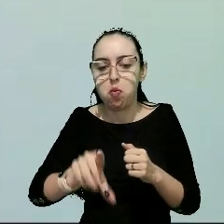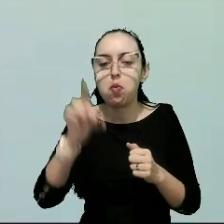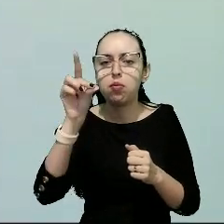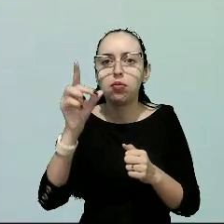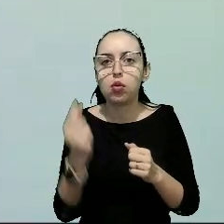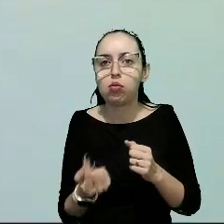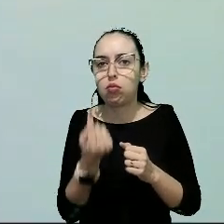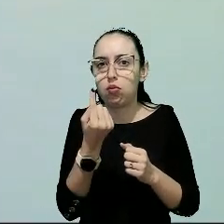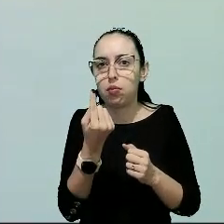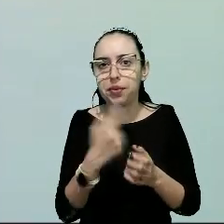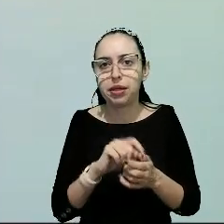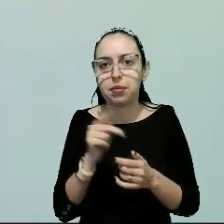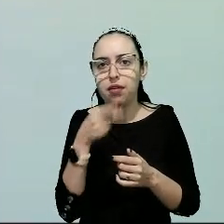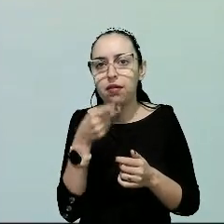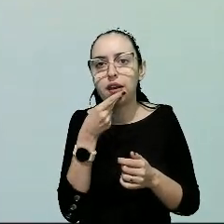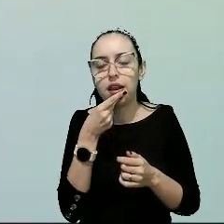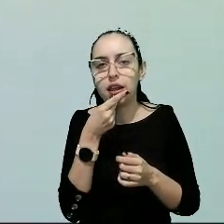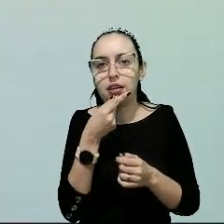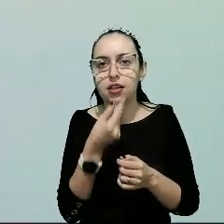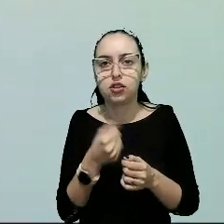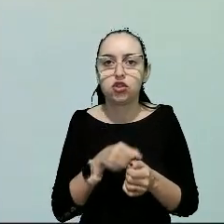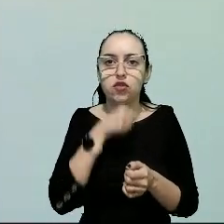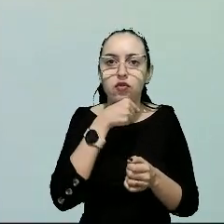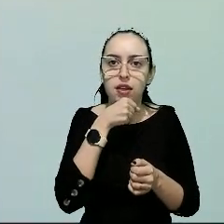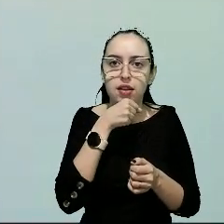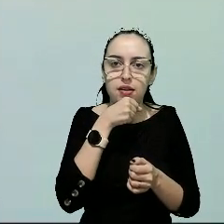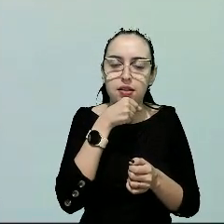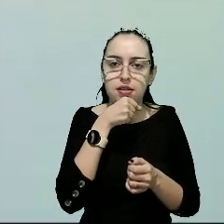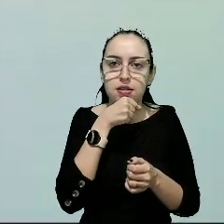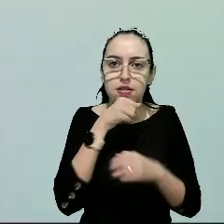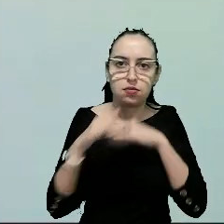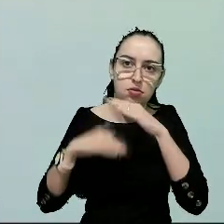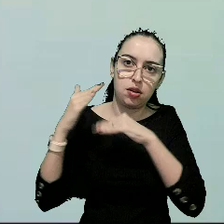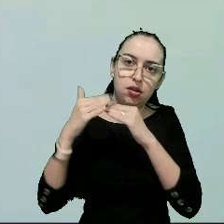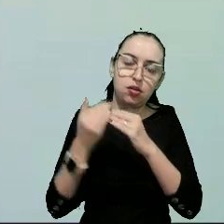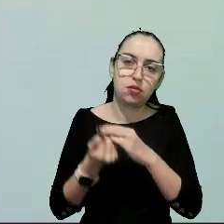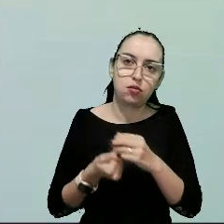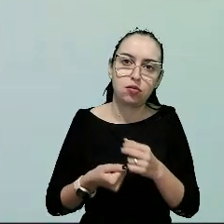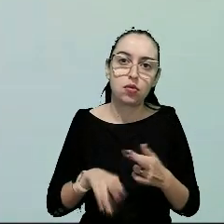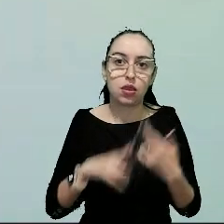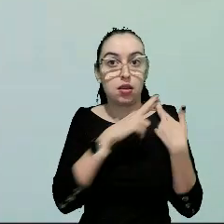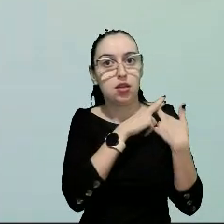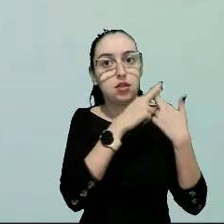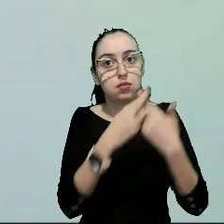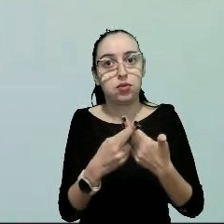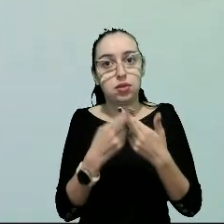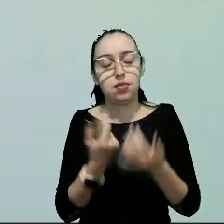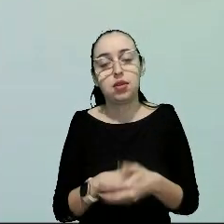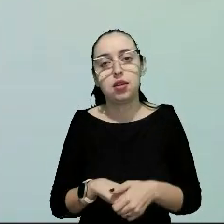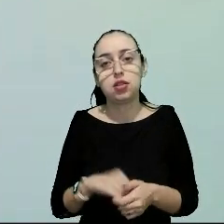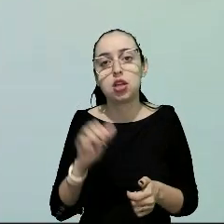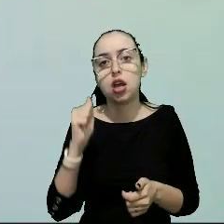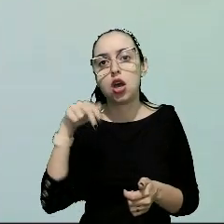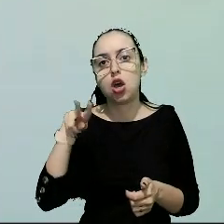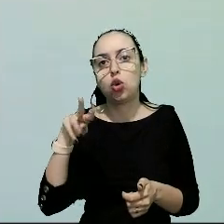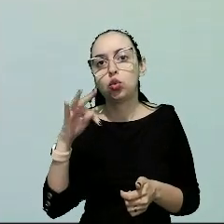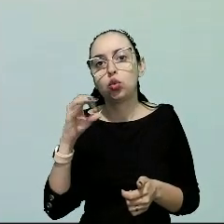única categoria para falar de envelhecimento, é